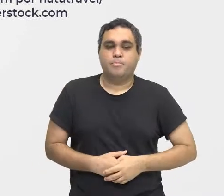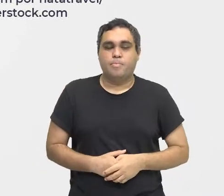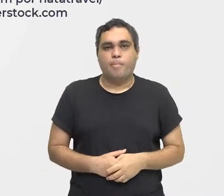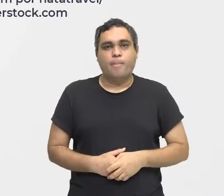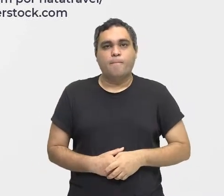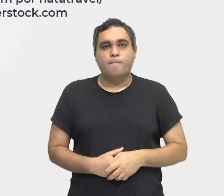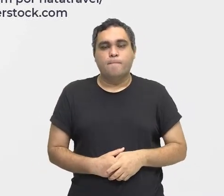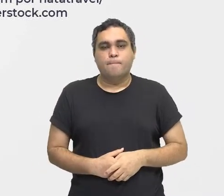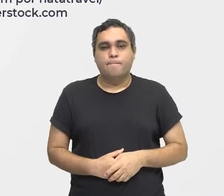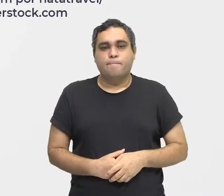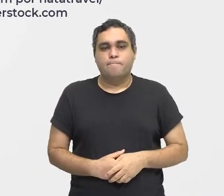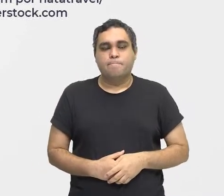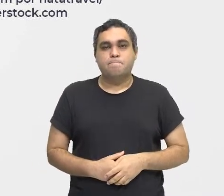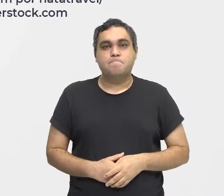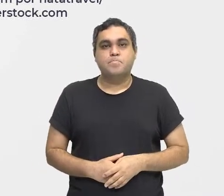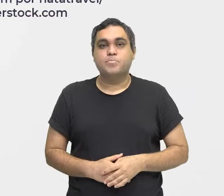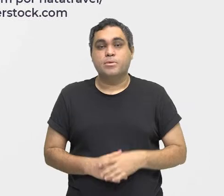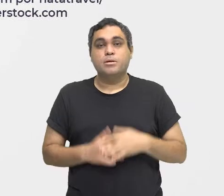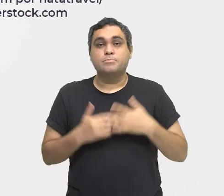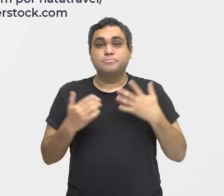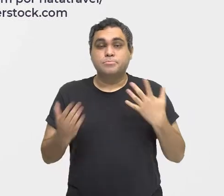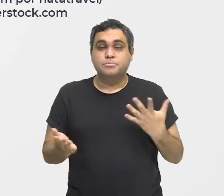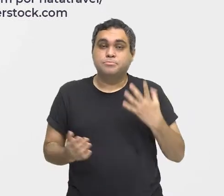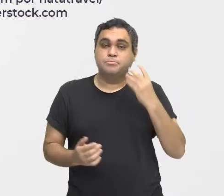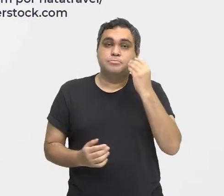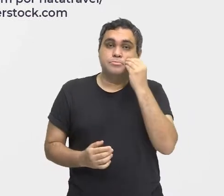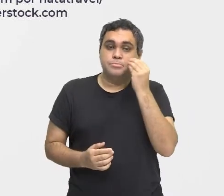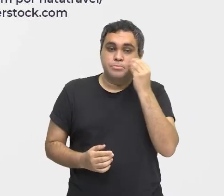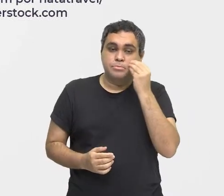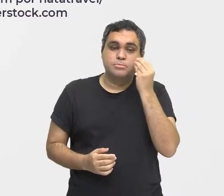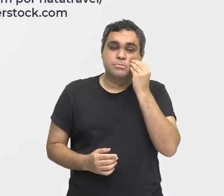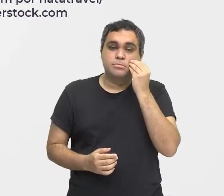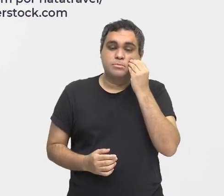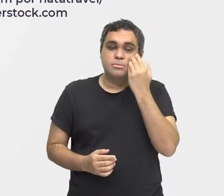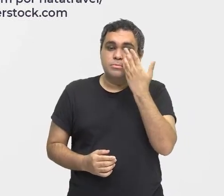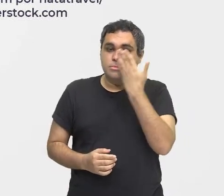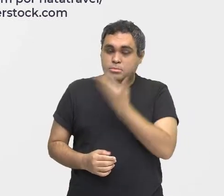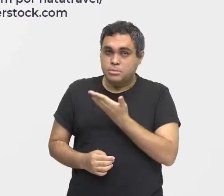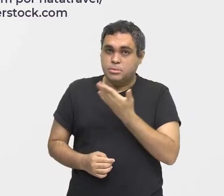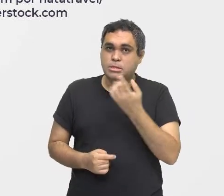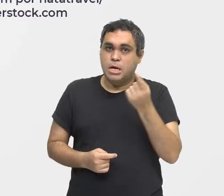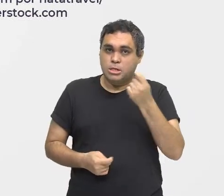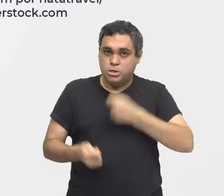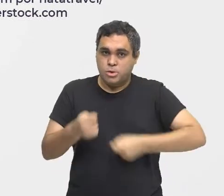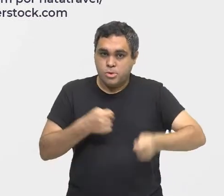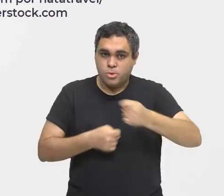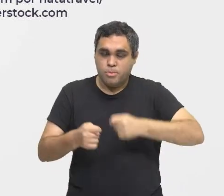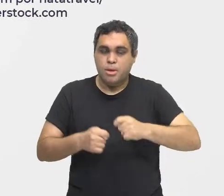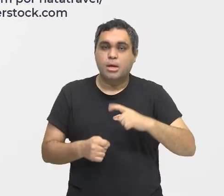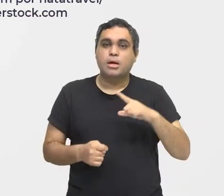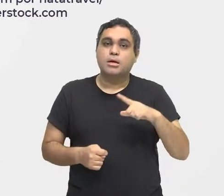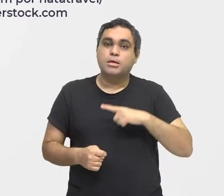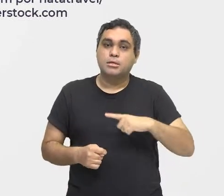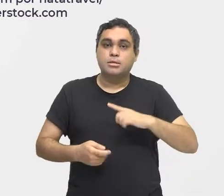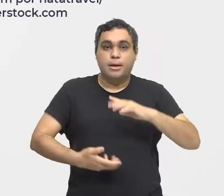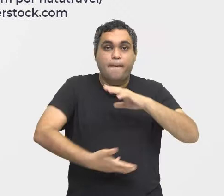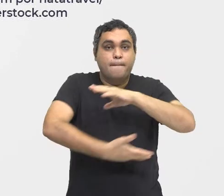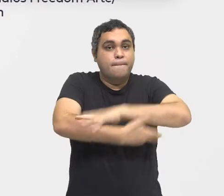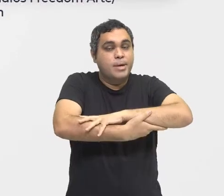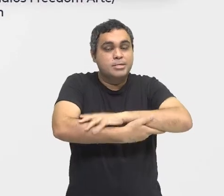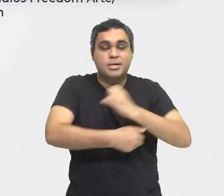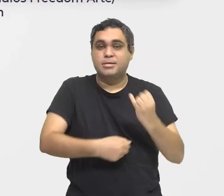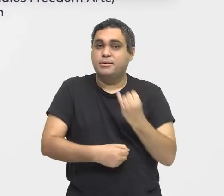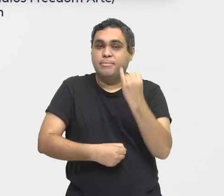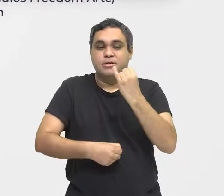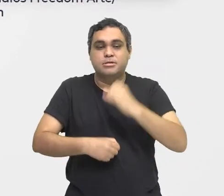semi-manufaturados, tá? Agora, verificando, né, toda essa parte aí econômica, nós temos importantes parcerias, tá? E